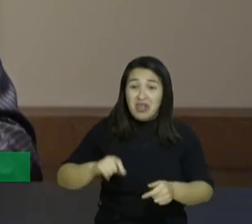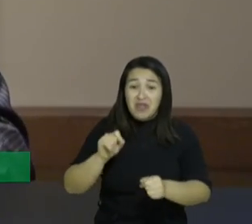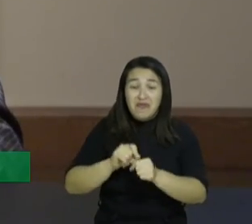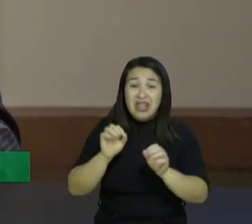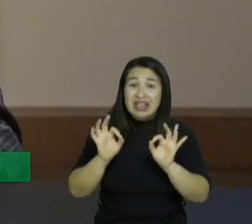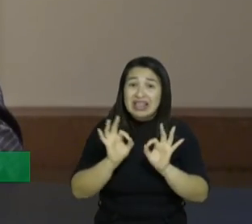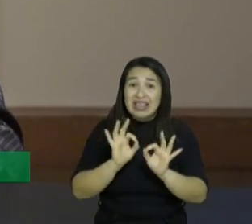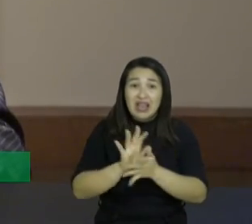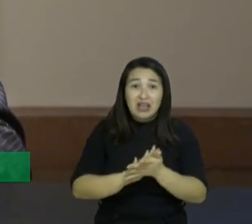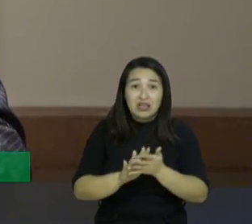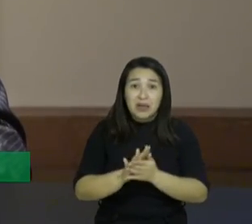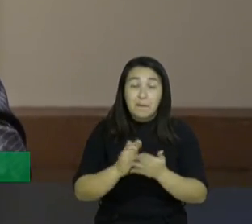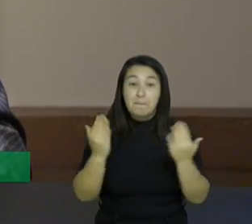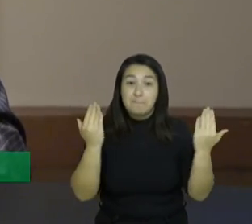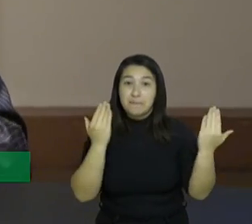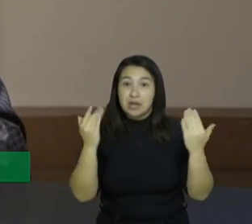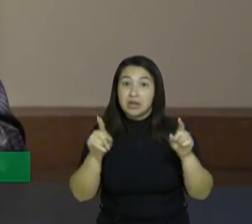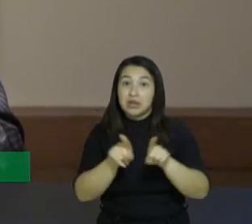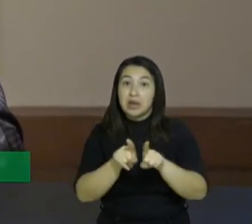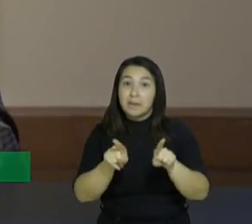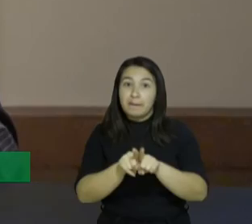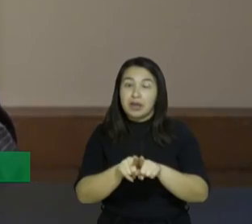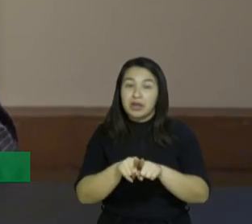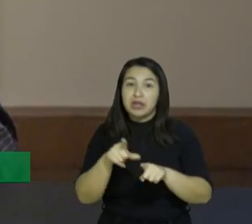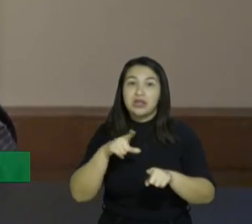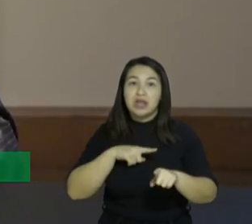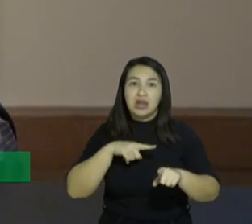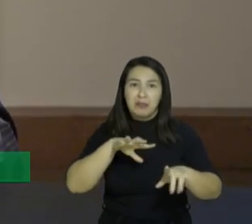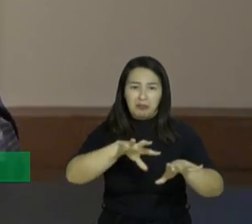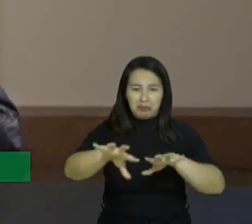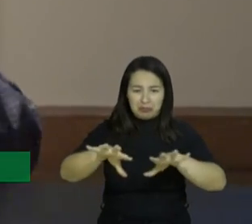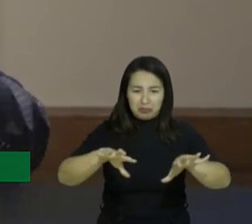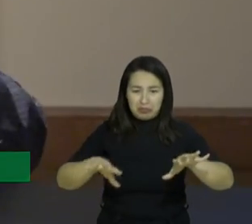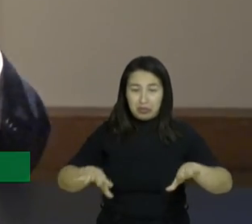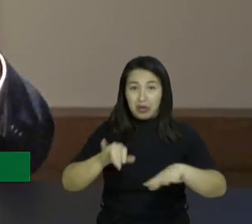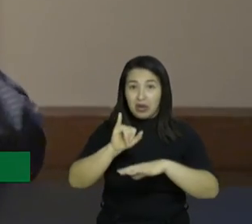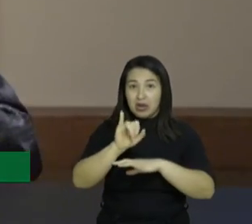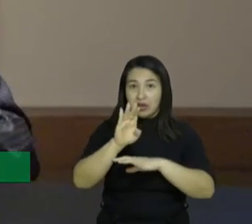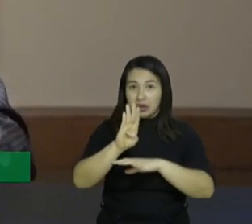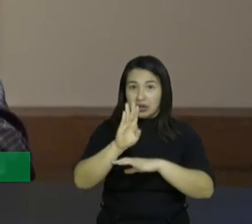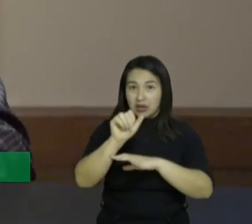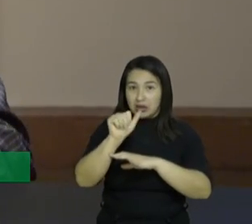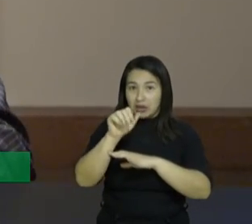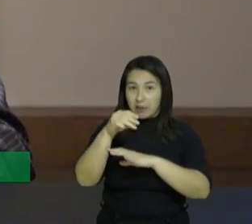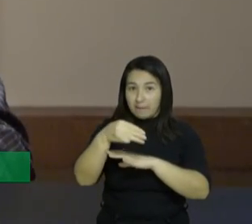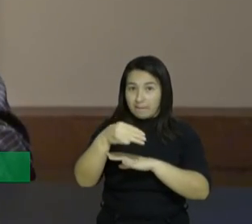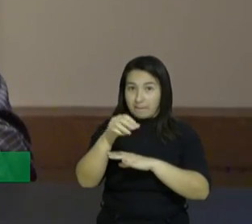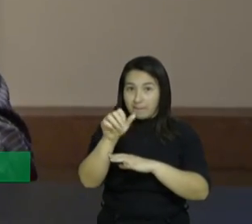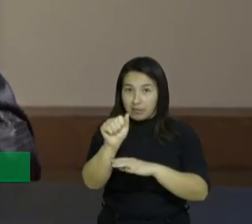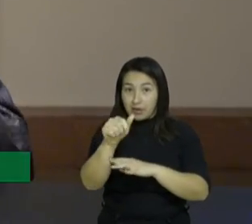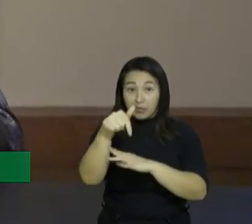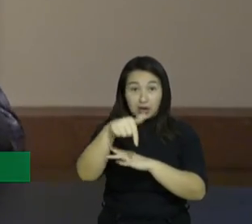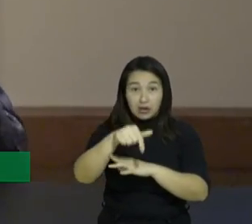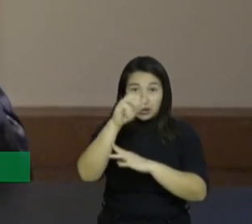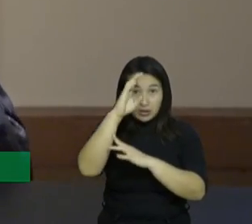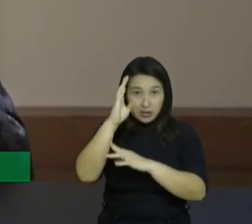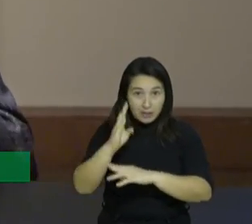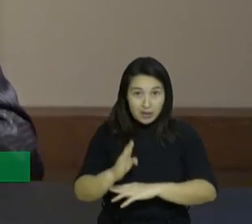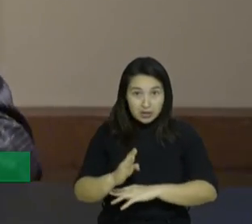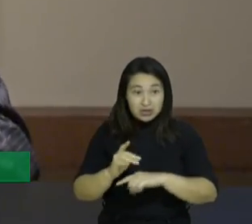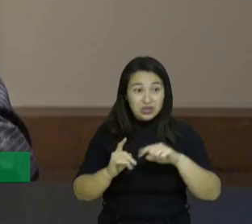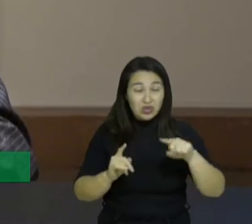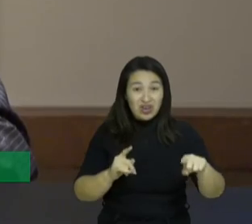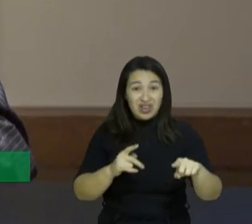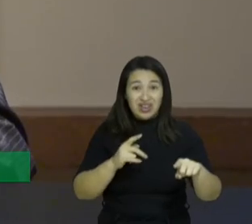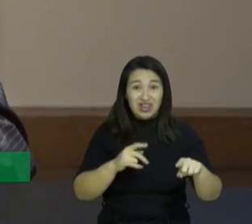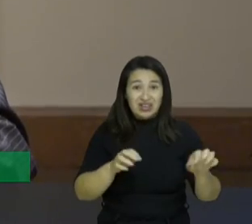paralelo também né houve um desmantelamento do Ibama né agência de Proteção Ambiental aqui no Brasil né na sua capacidade de